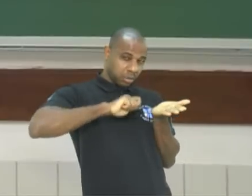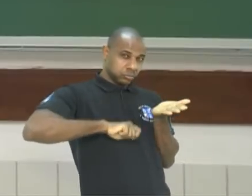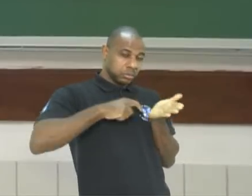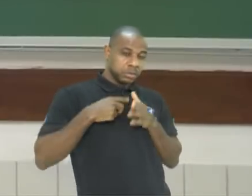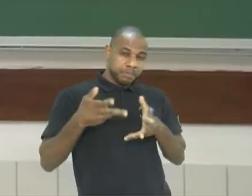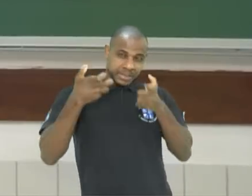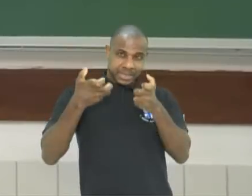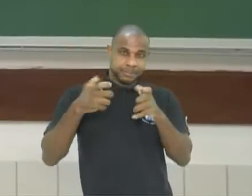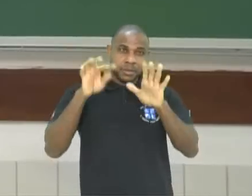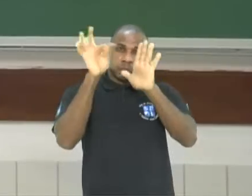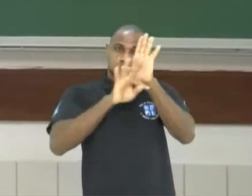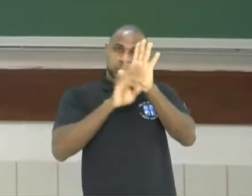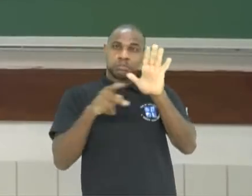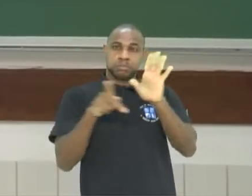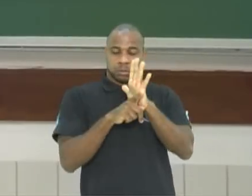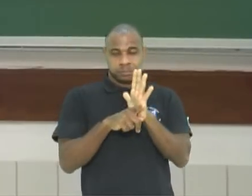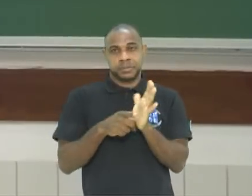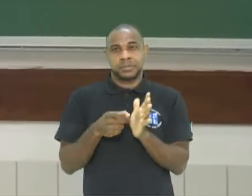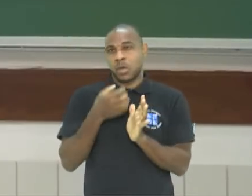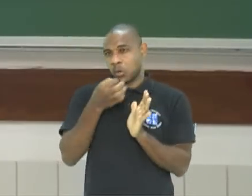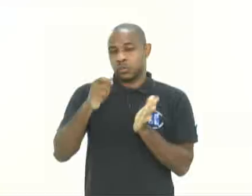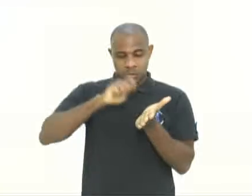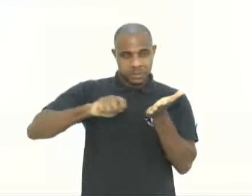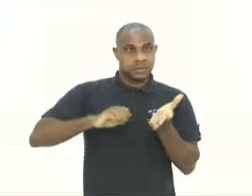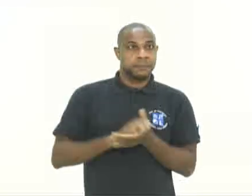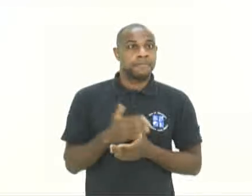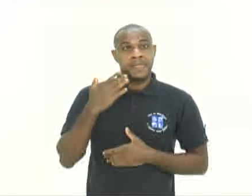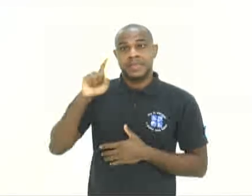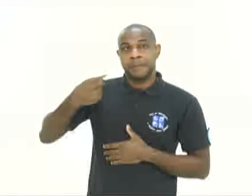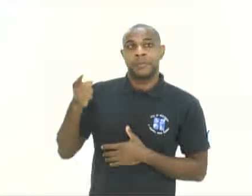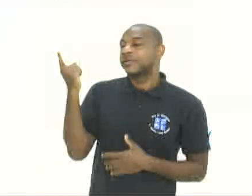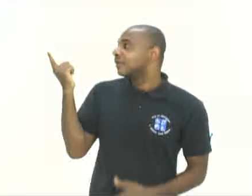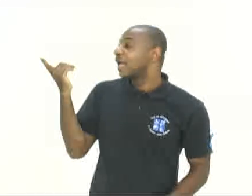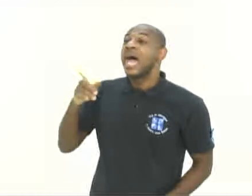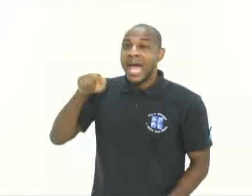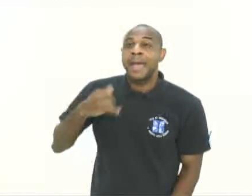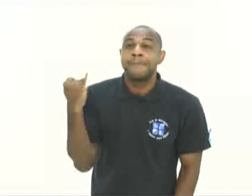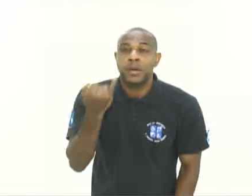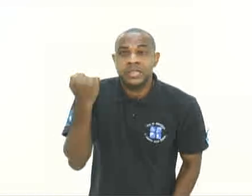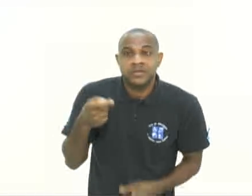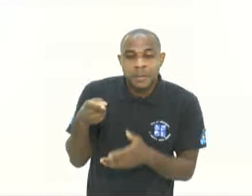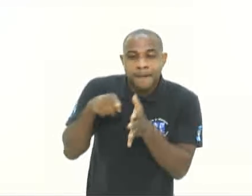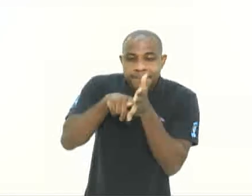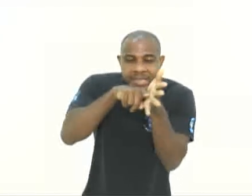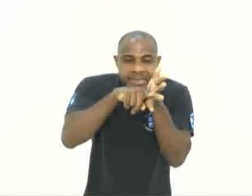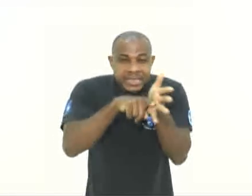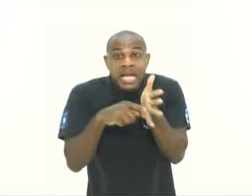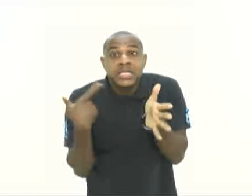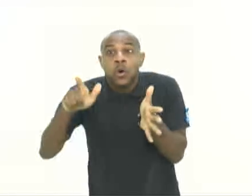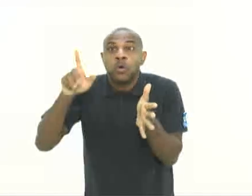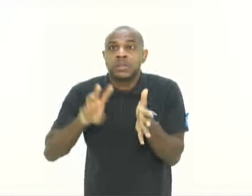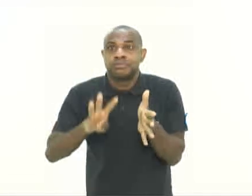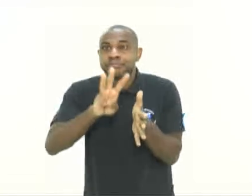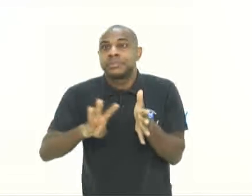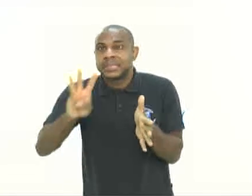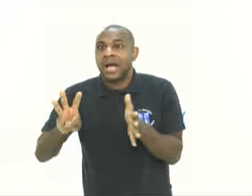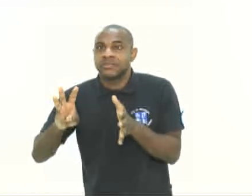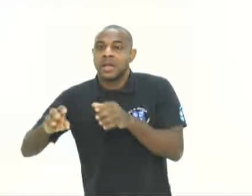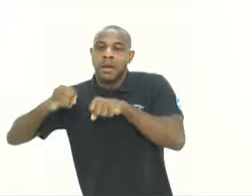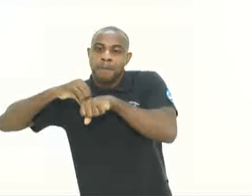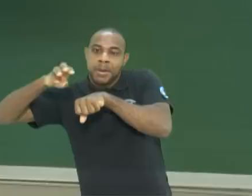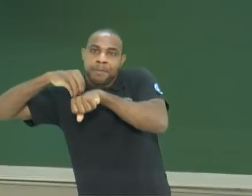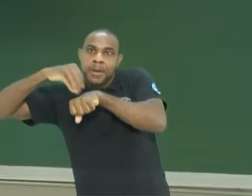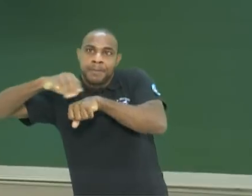texto que é uma opinião do autor. Depois, é importante pesquisar se mais de uma fonte publicou a notícia,